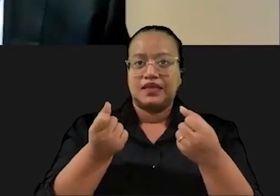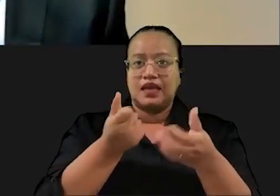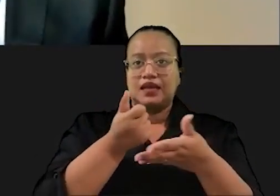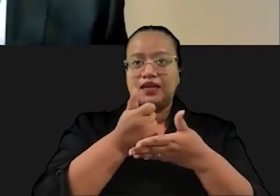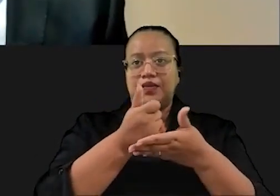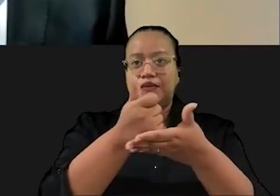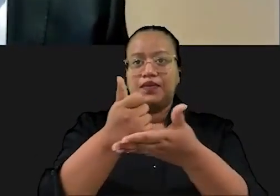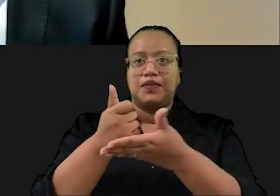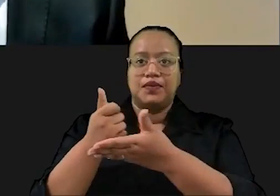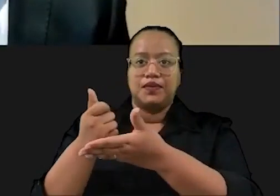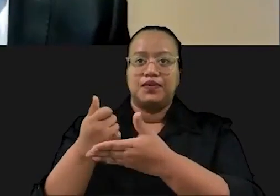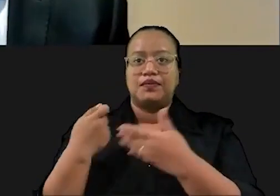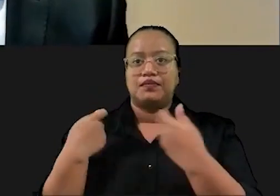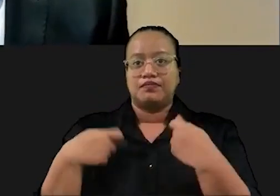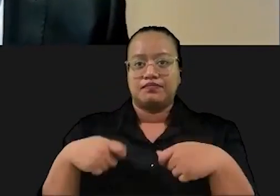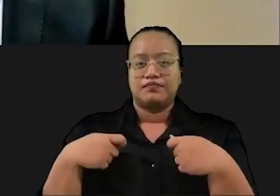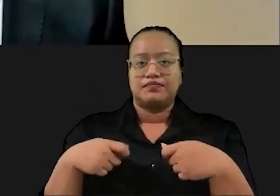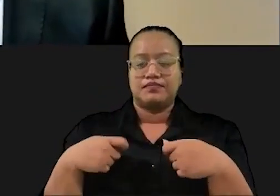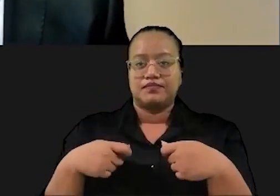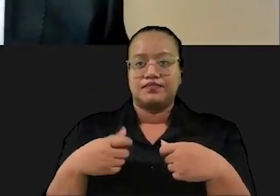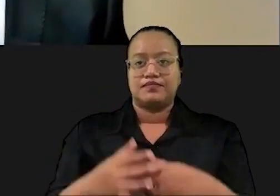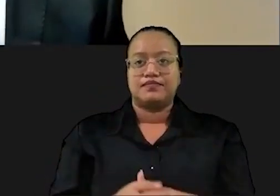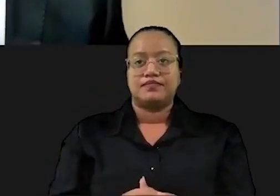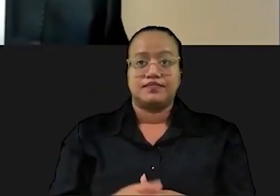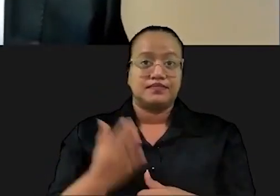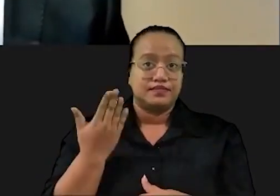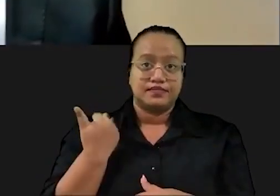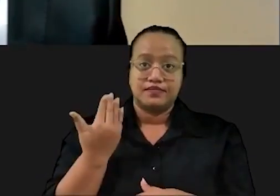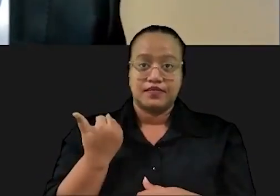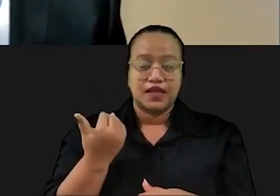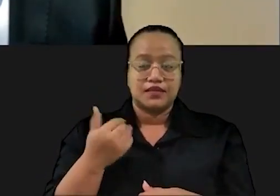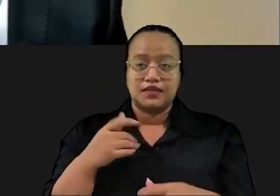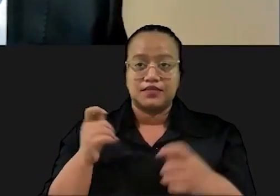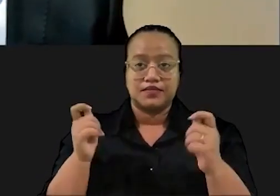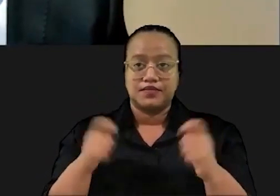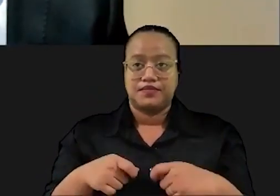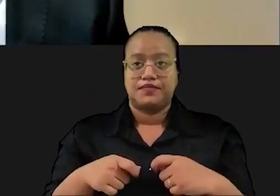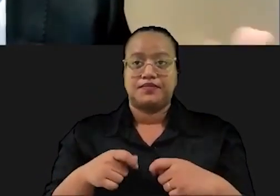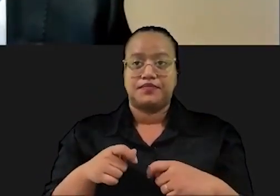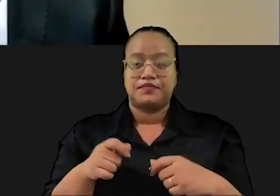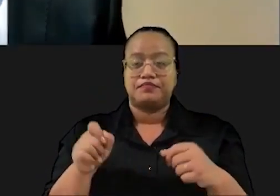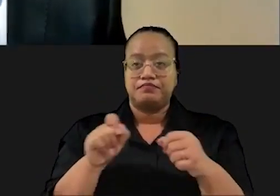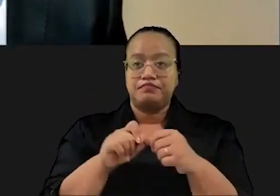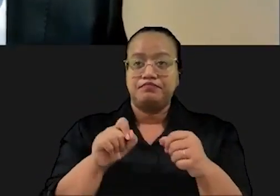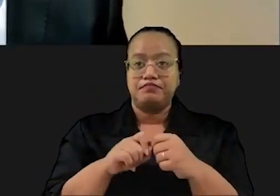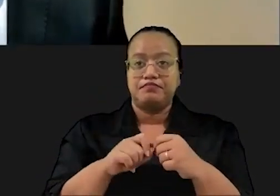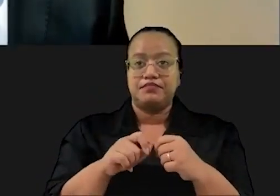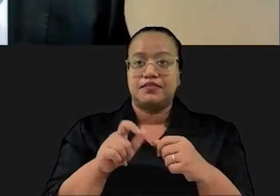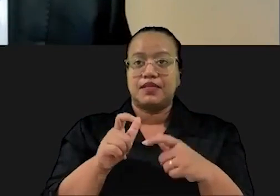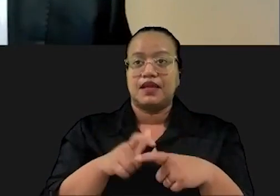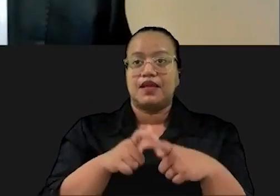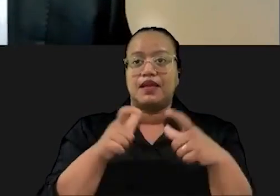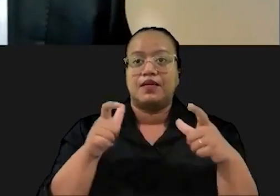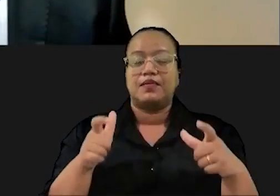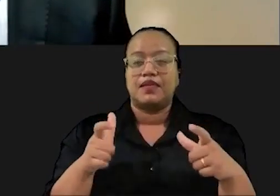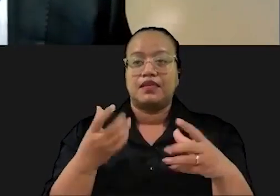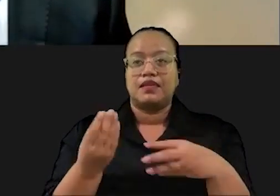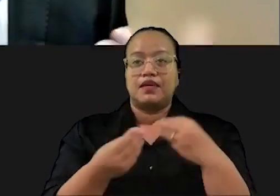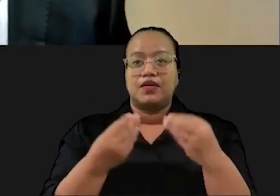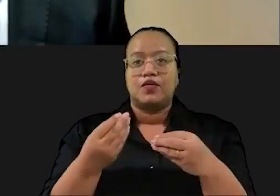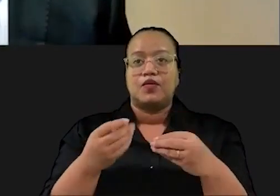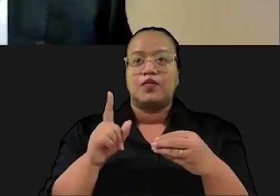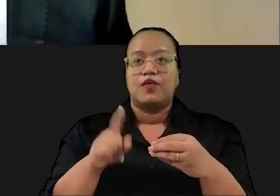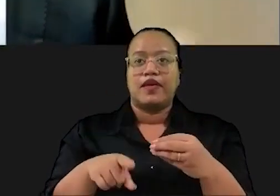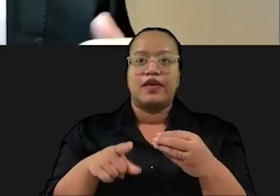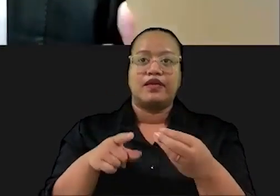É o máximo que a gente podia fazer, né? E o que a gente podia fazer para aumentar a capacidade nossa era aumentar o número de escaninhos. A